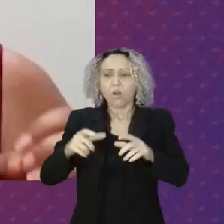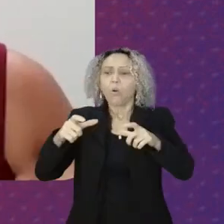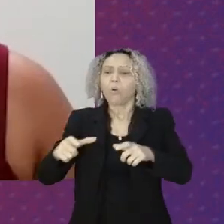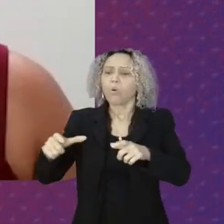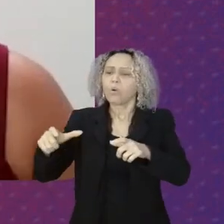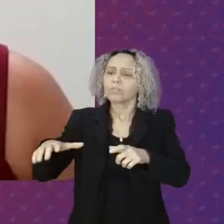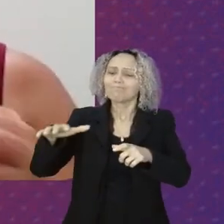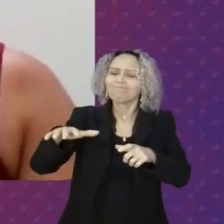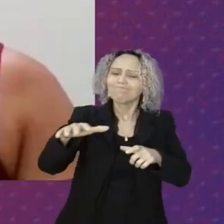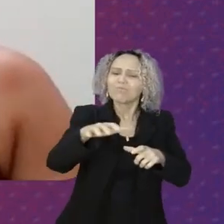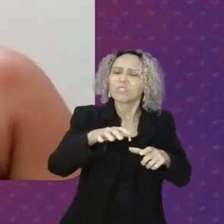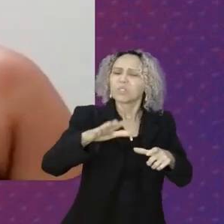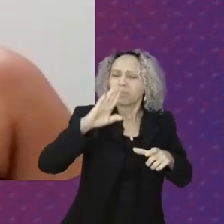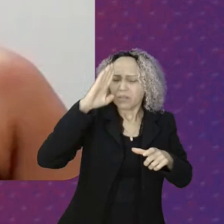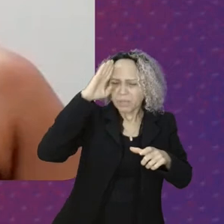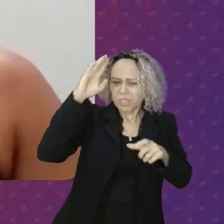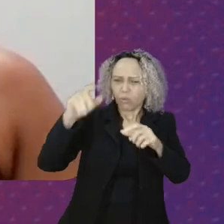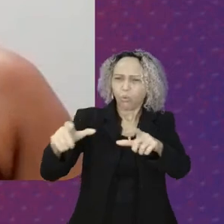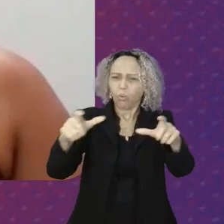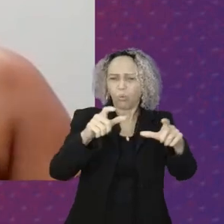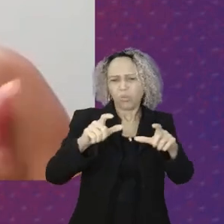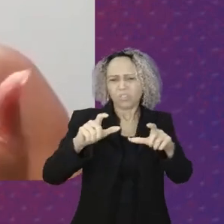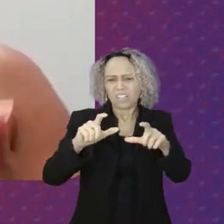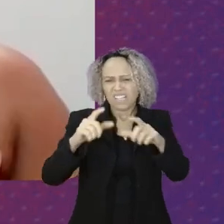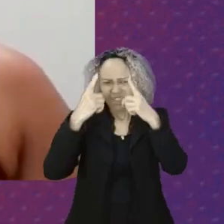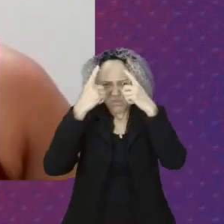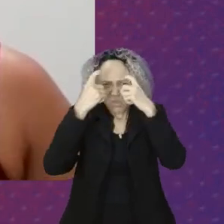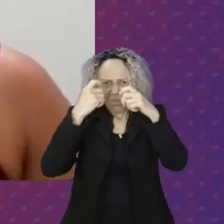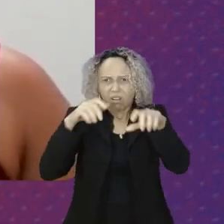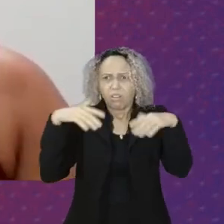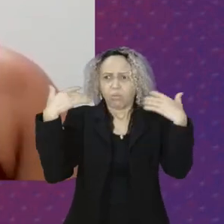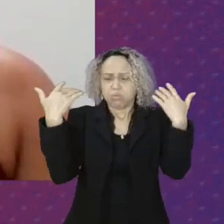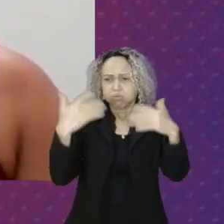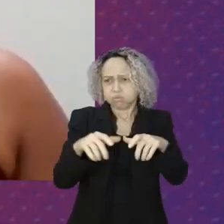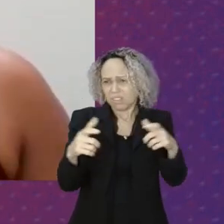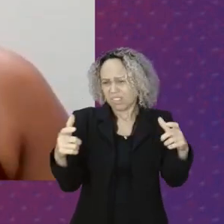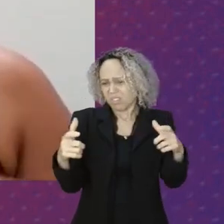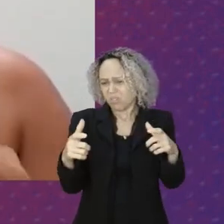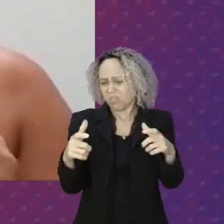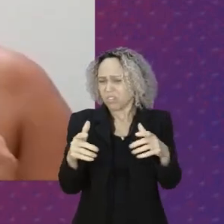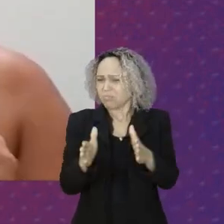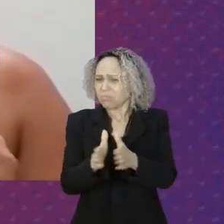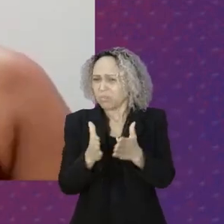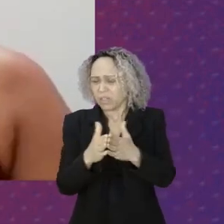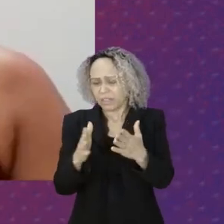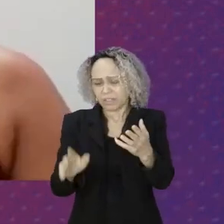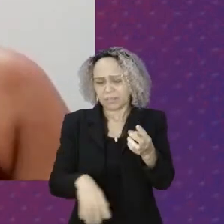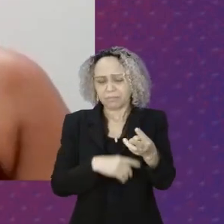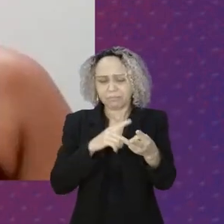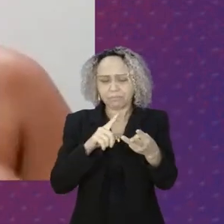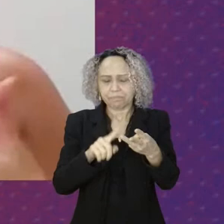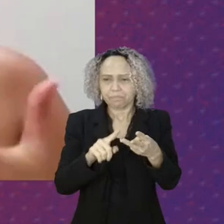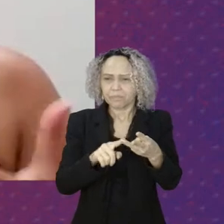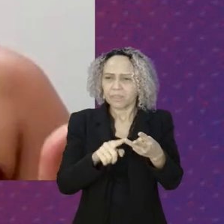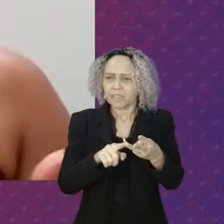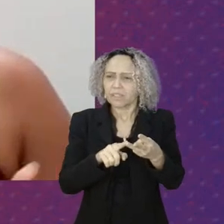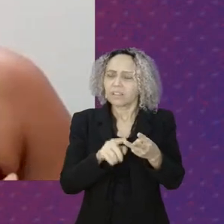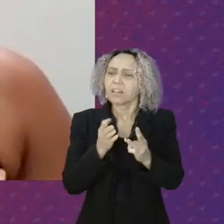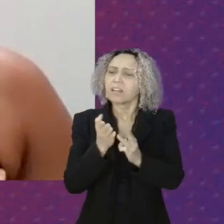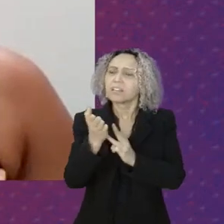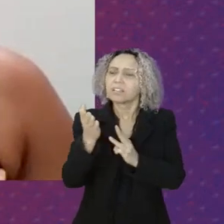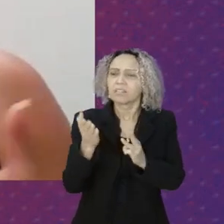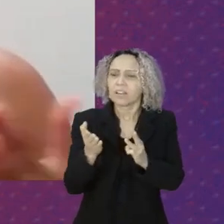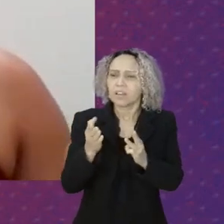de alto índice de violência e vulnerabilidade social. O terceiro é de políticas de